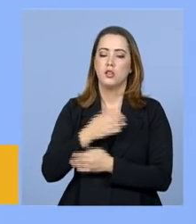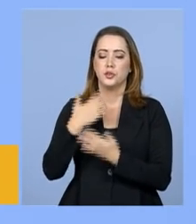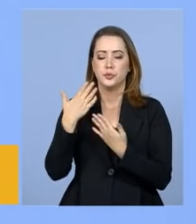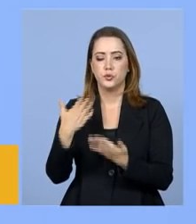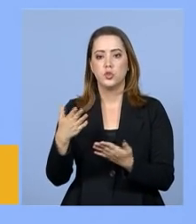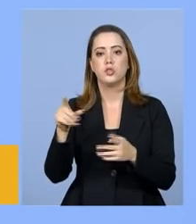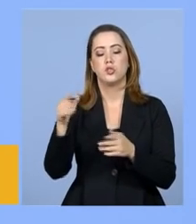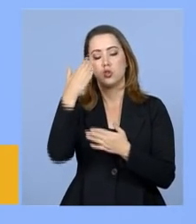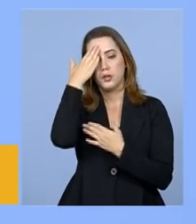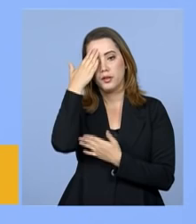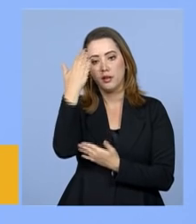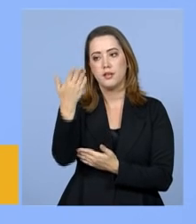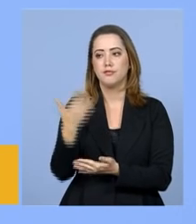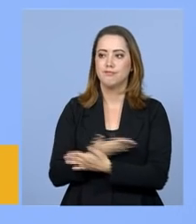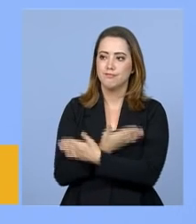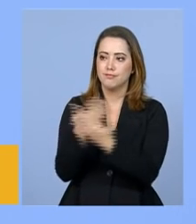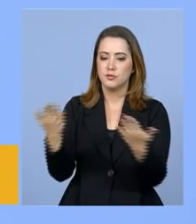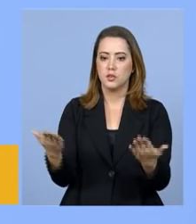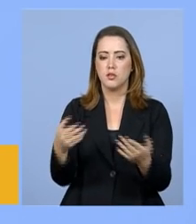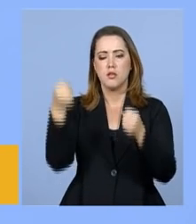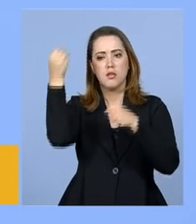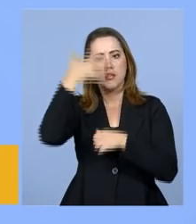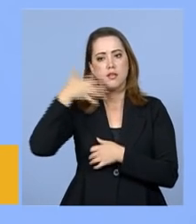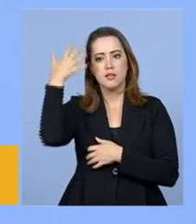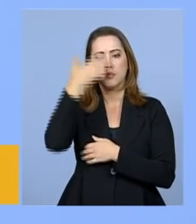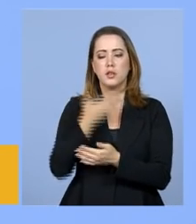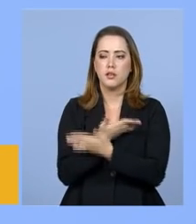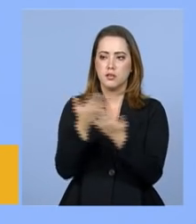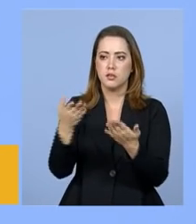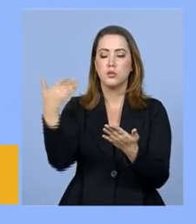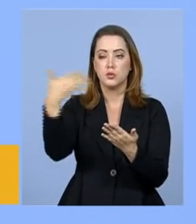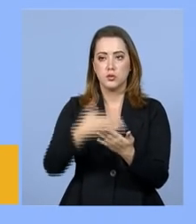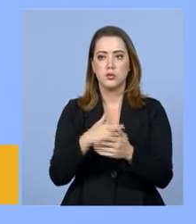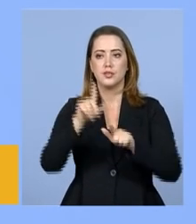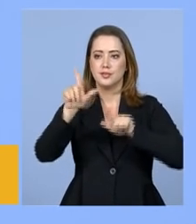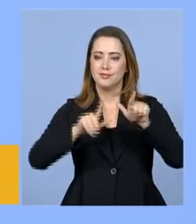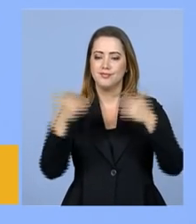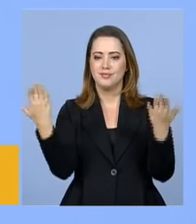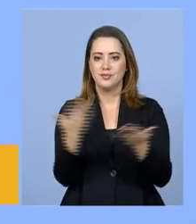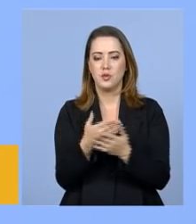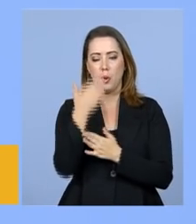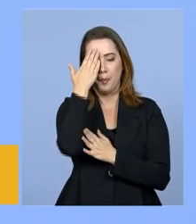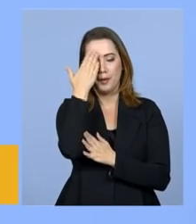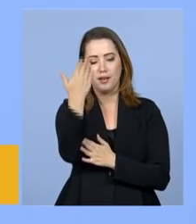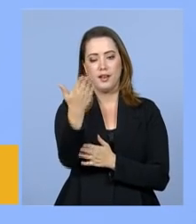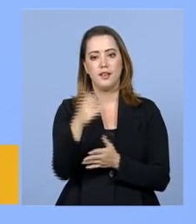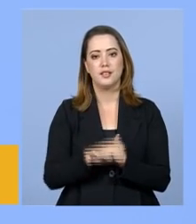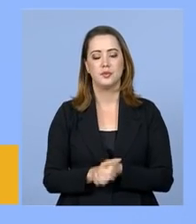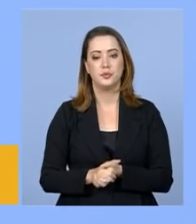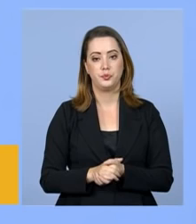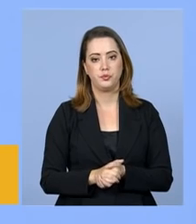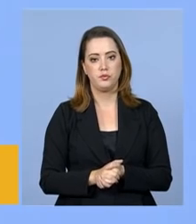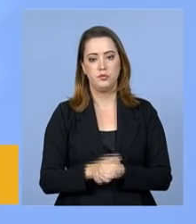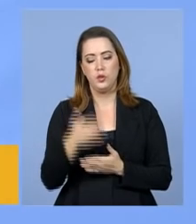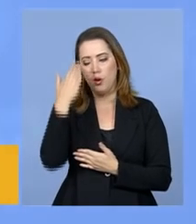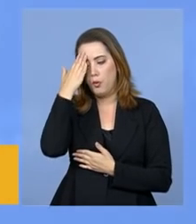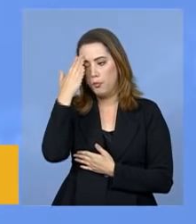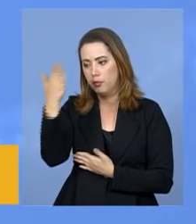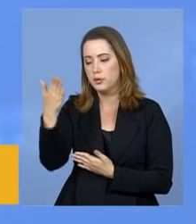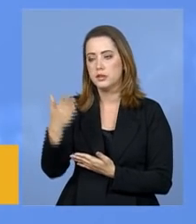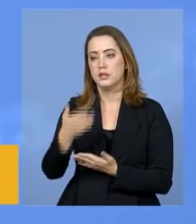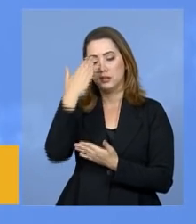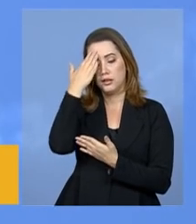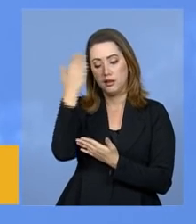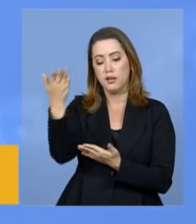agora e agradece a participação e a explicação do senhor nessa transmissão até aqui. Muito obrigado pela participação,